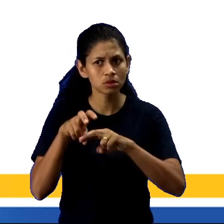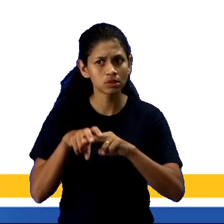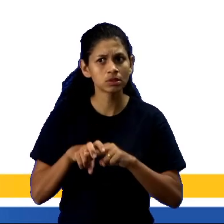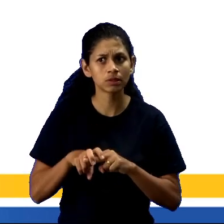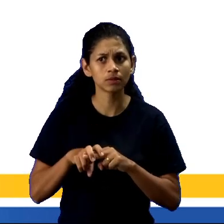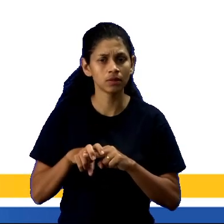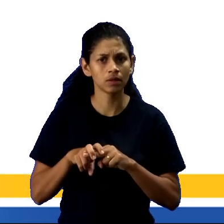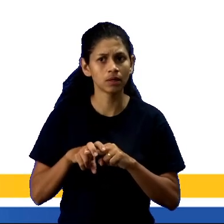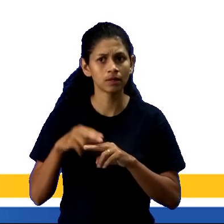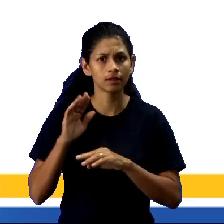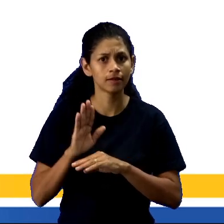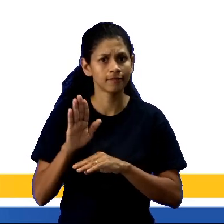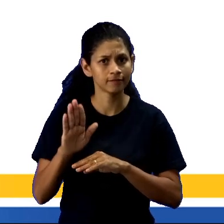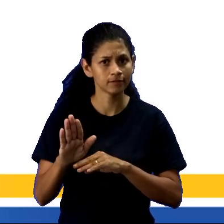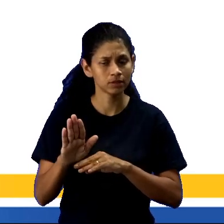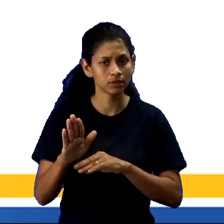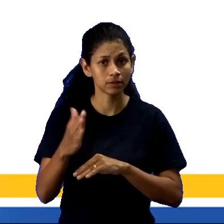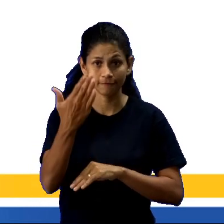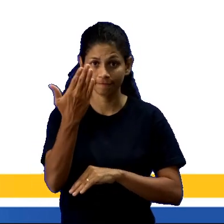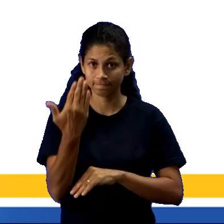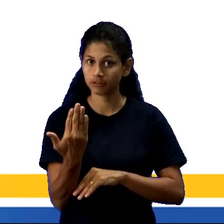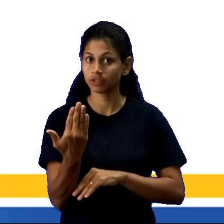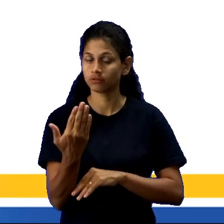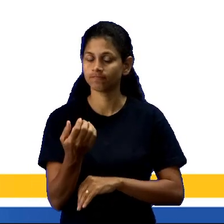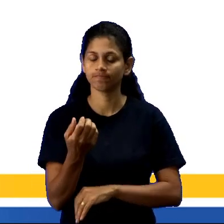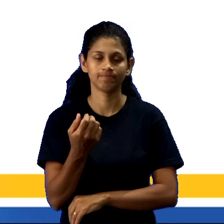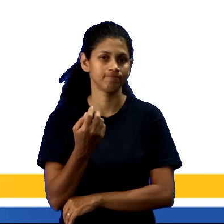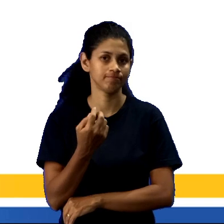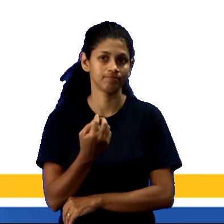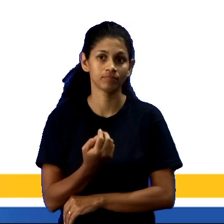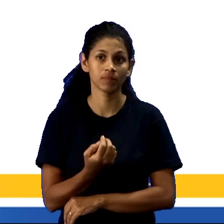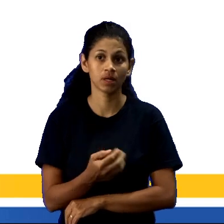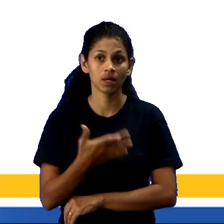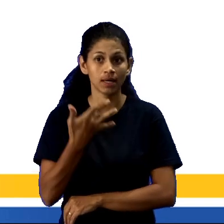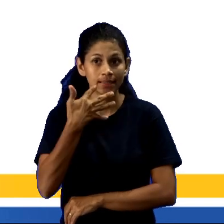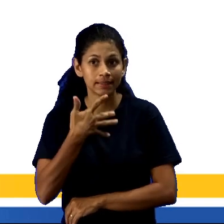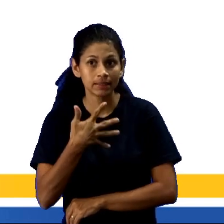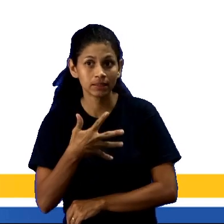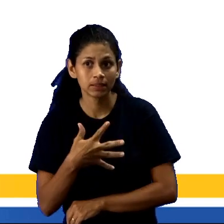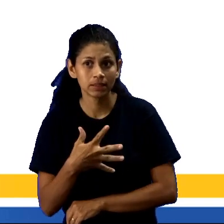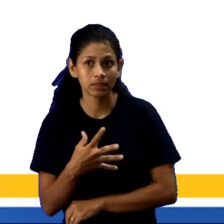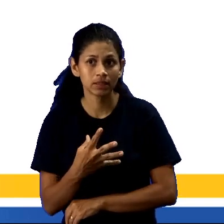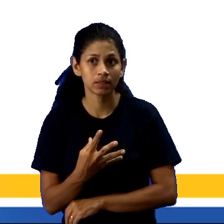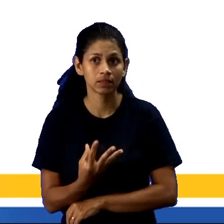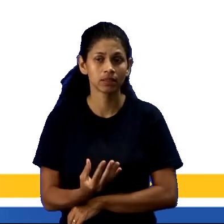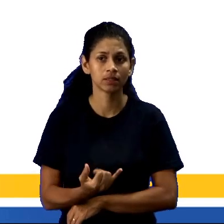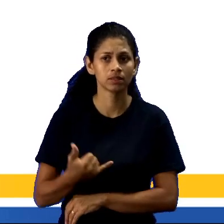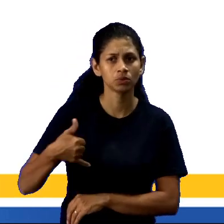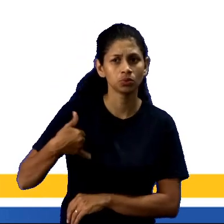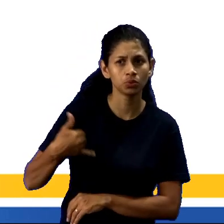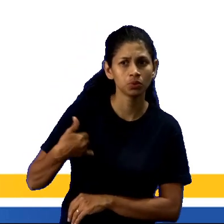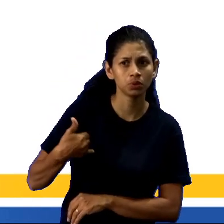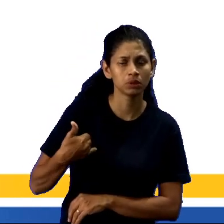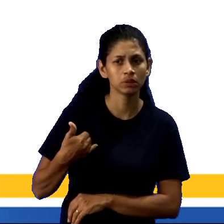artigo 64? As crianças com idade inferior a 10 anos que não tenham